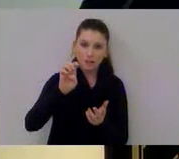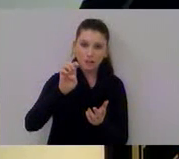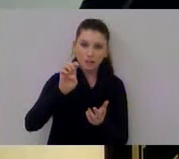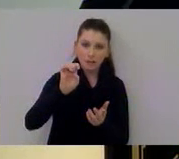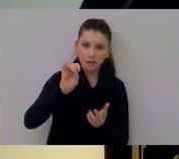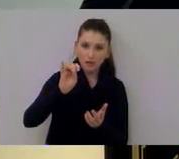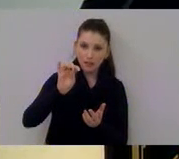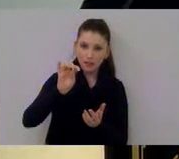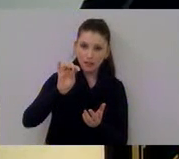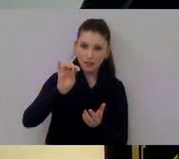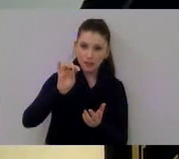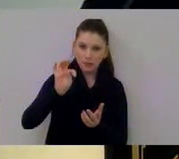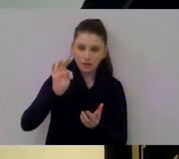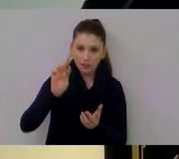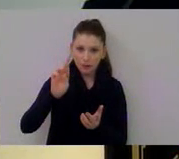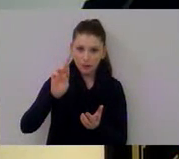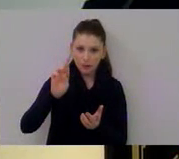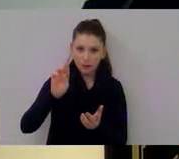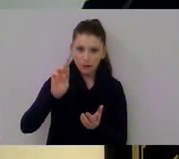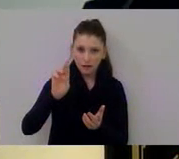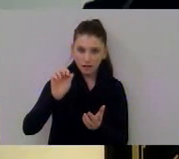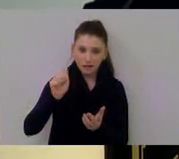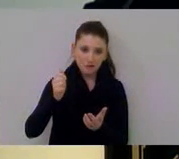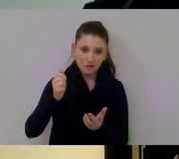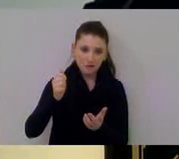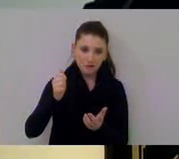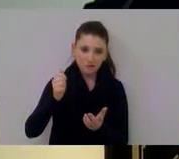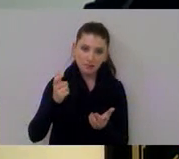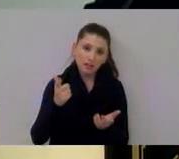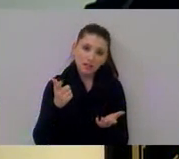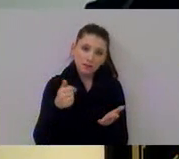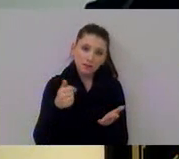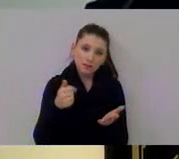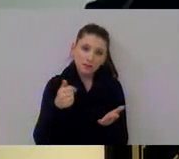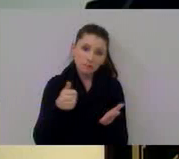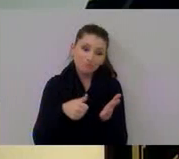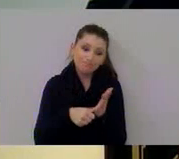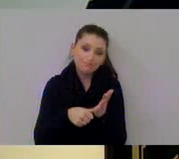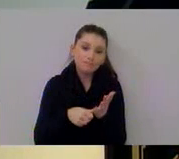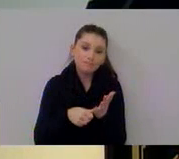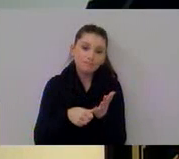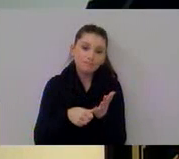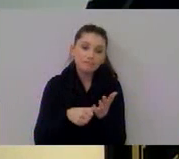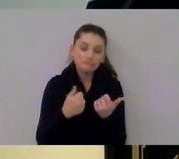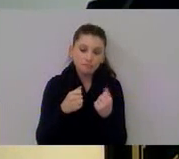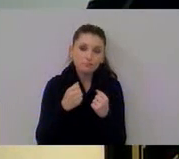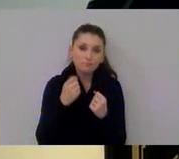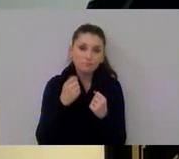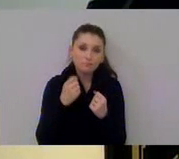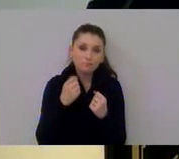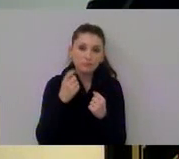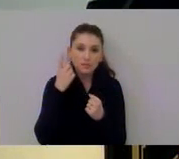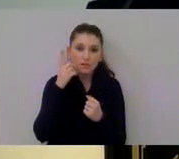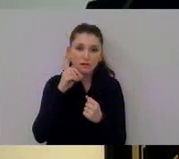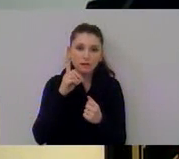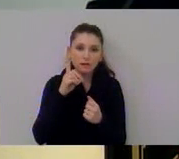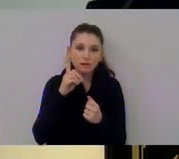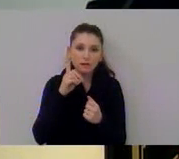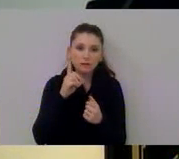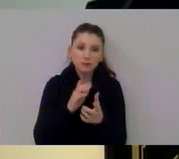senador Luiz Henrique da Silveira. Seu Vanderlei Agostini, para vir